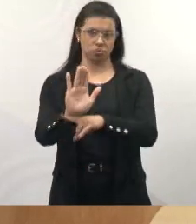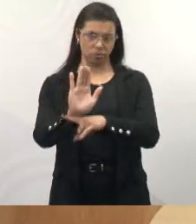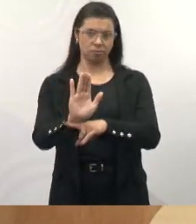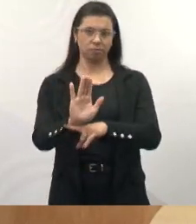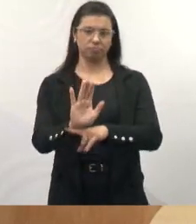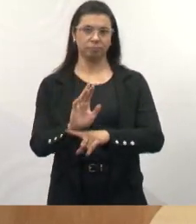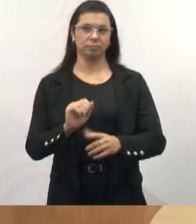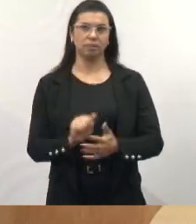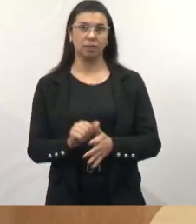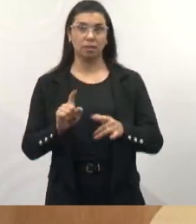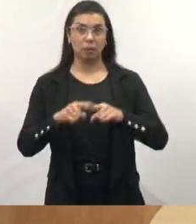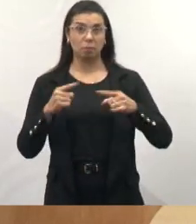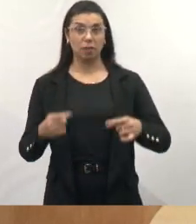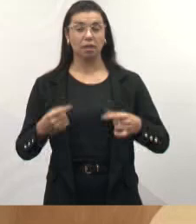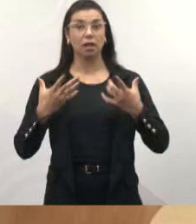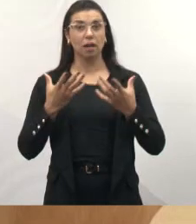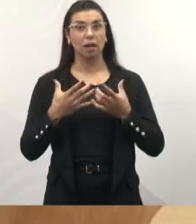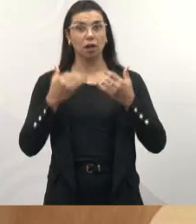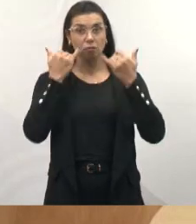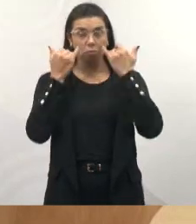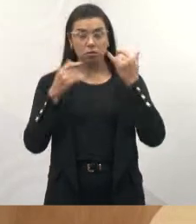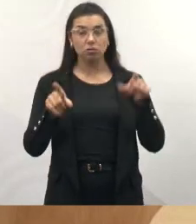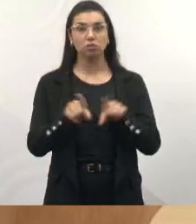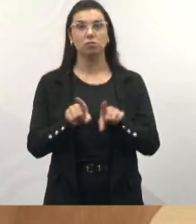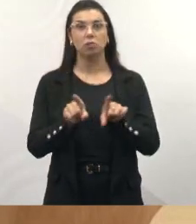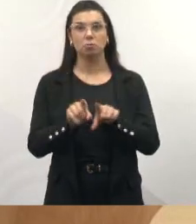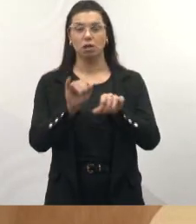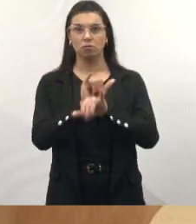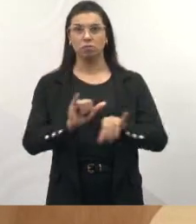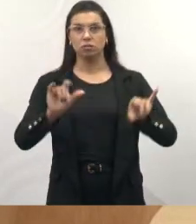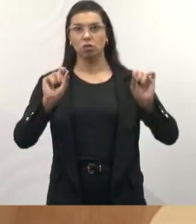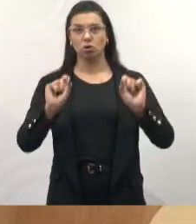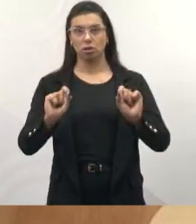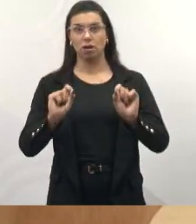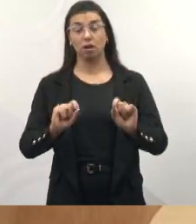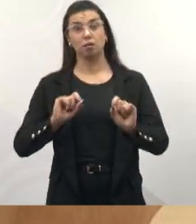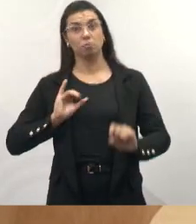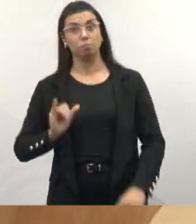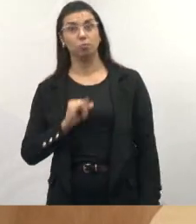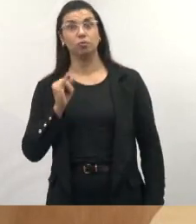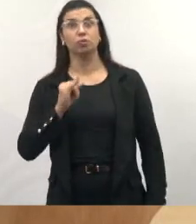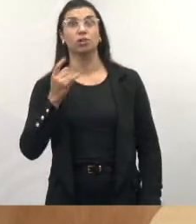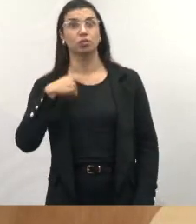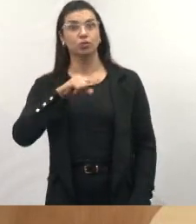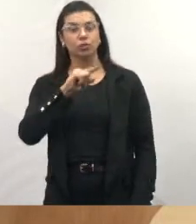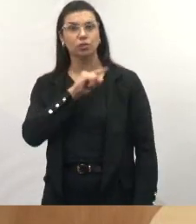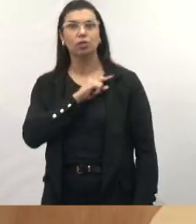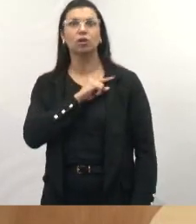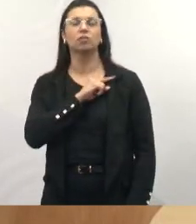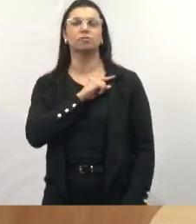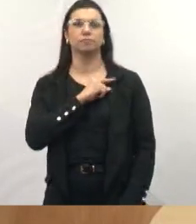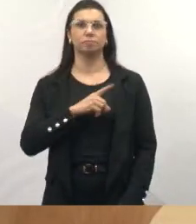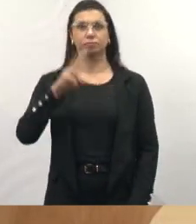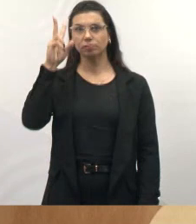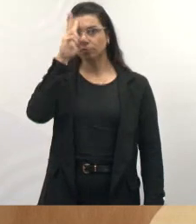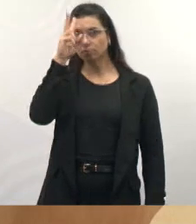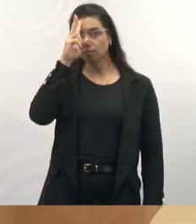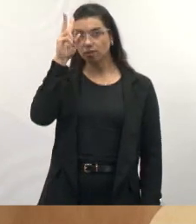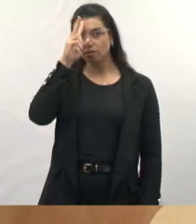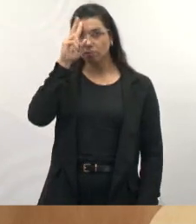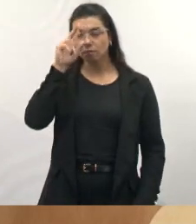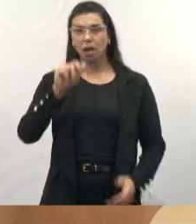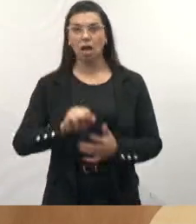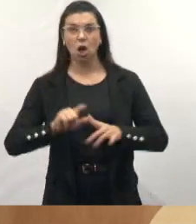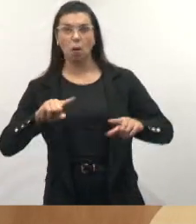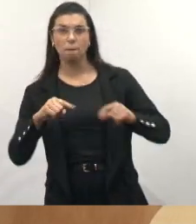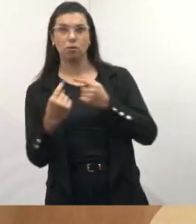vocês. Só salientar uma coisa, sempre é importante a oposição, a gente sabe que a oposição responsável é importante para o crescimento,